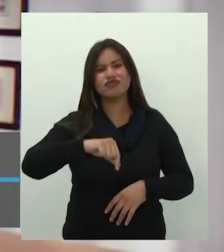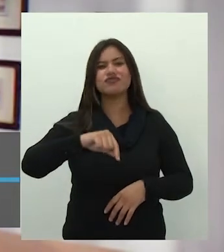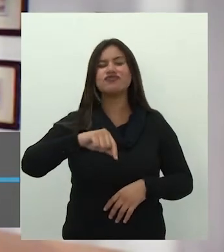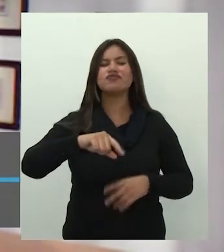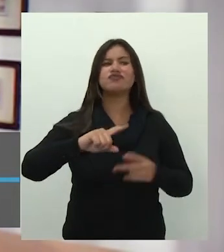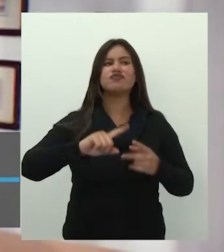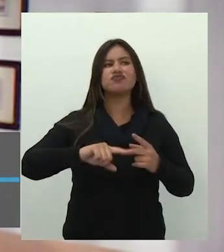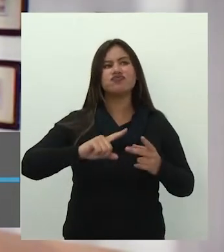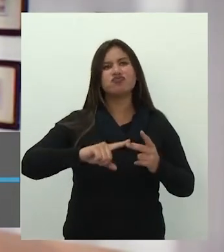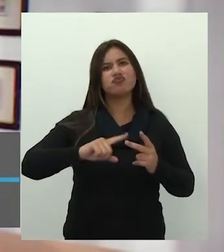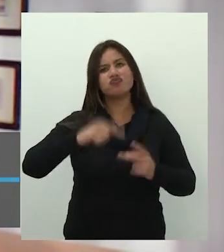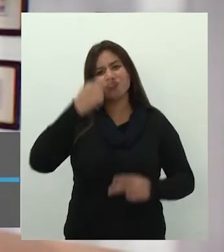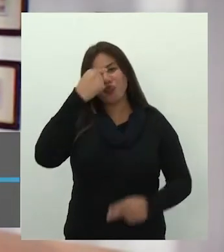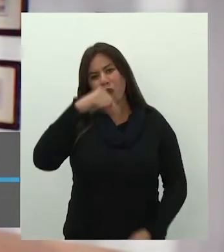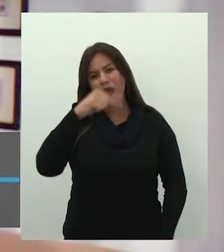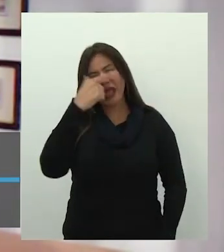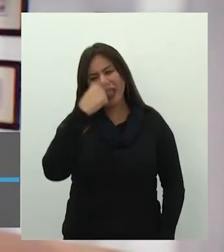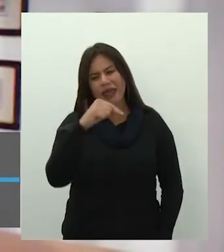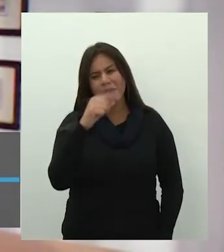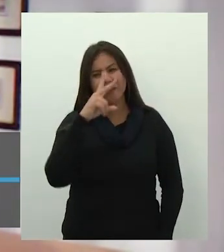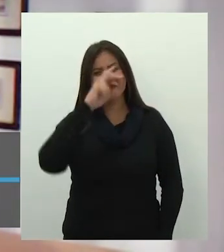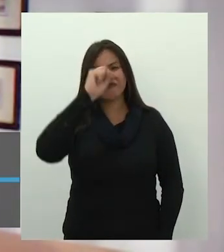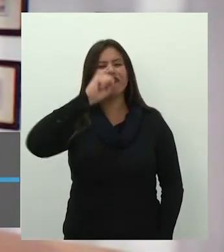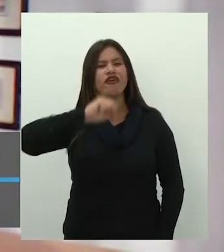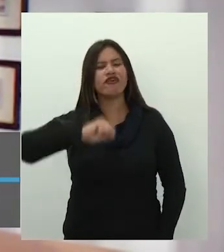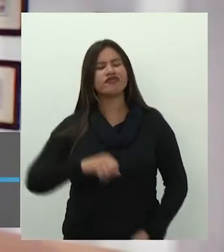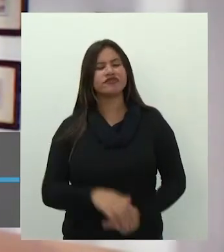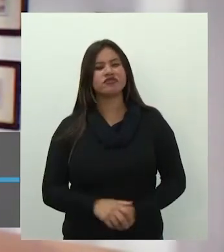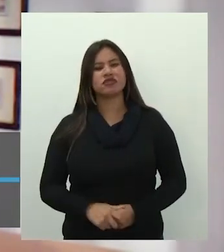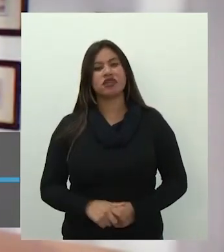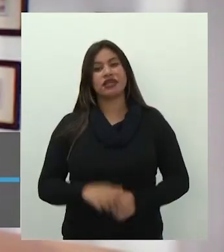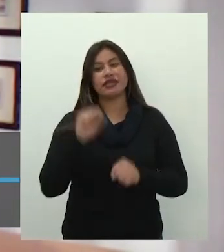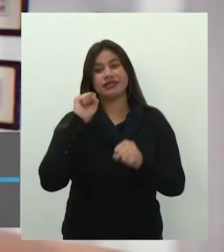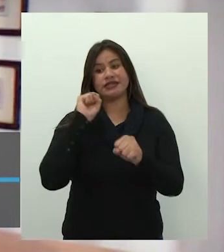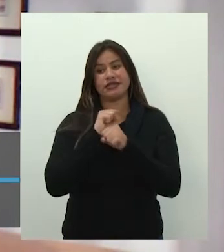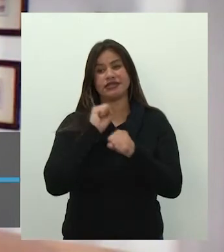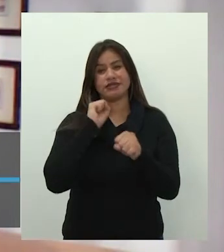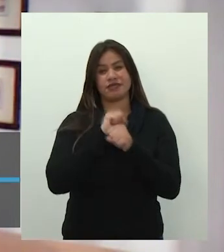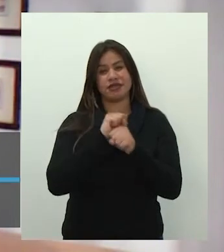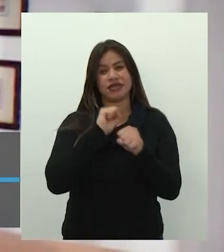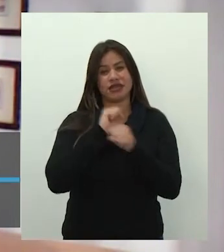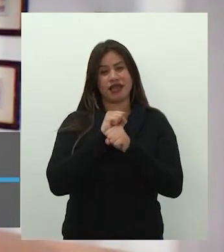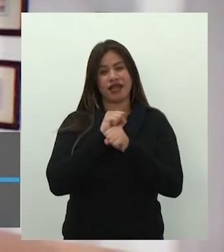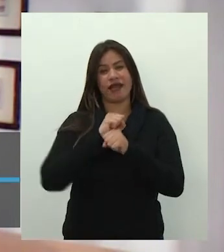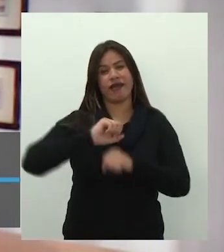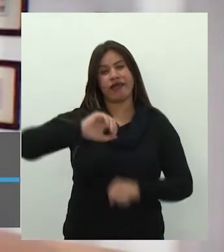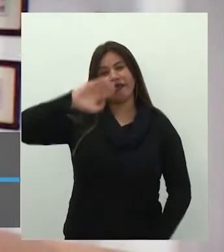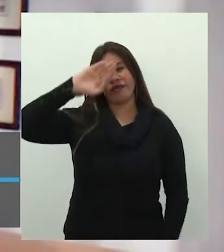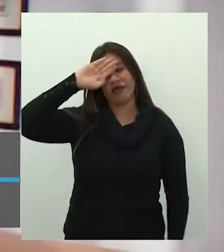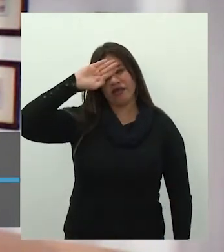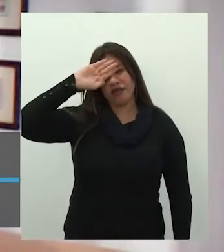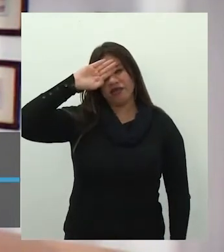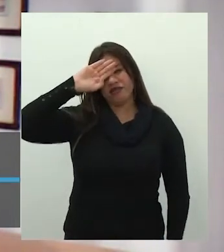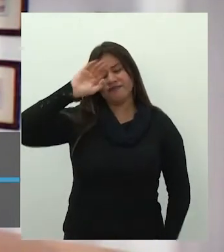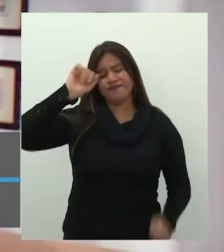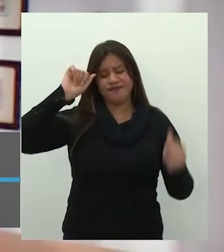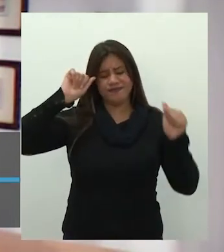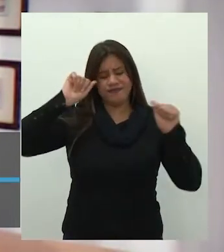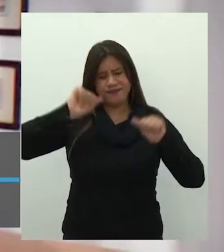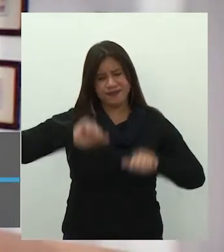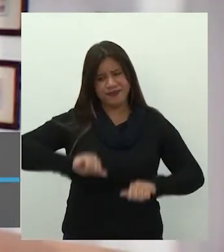normais. Um idoso não pode esperar ficar com febre, ficar bem